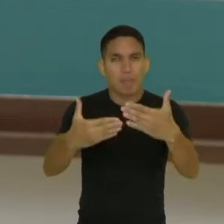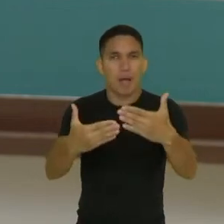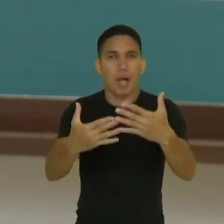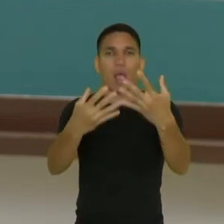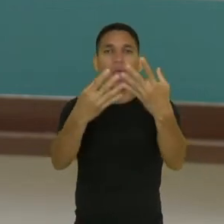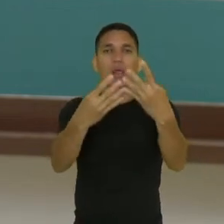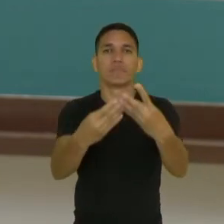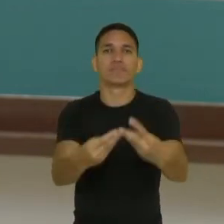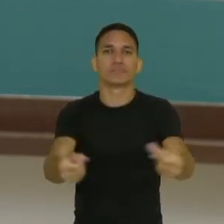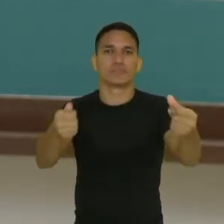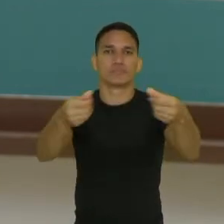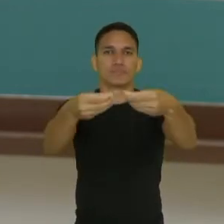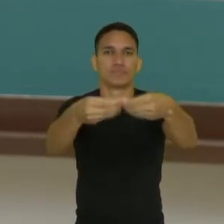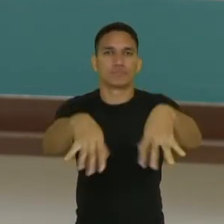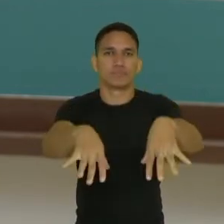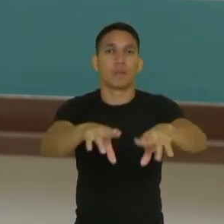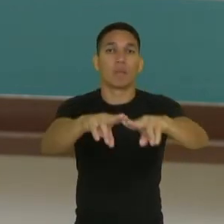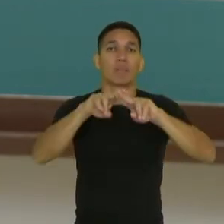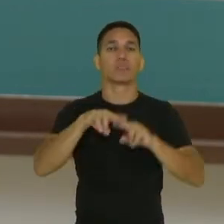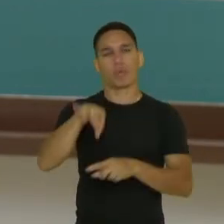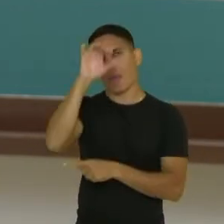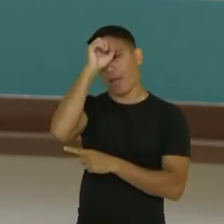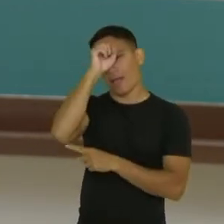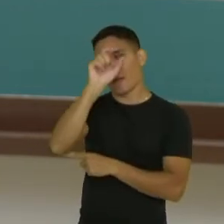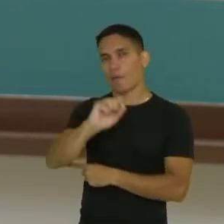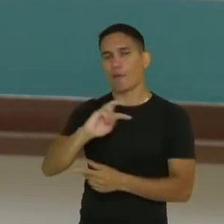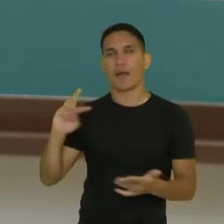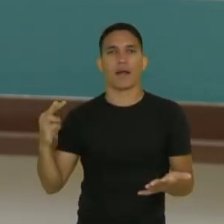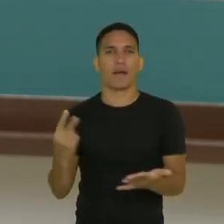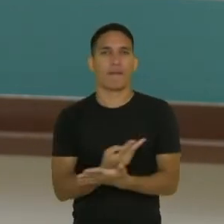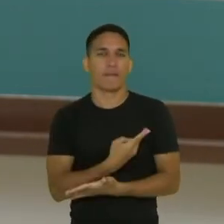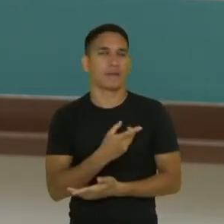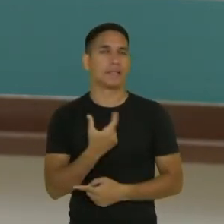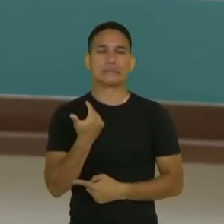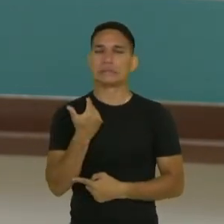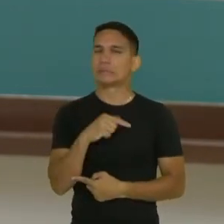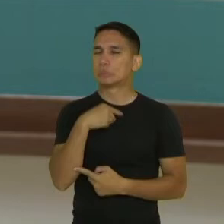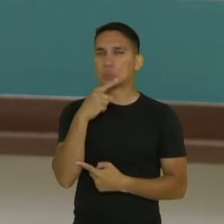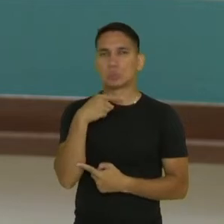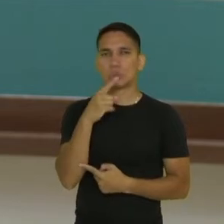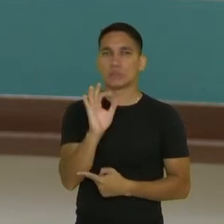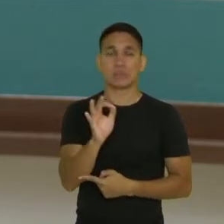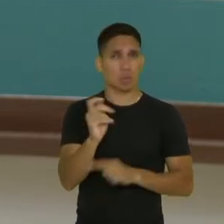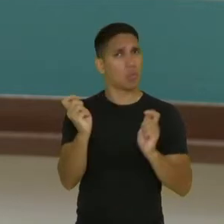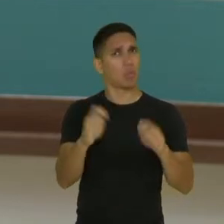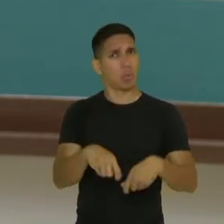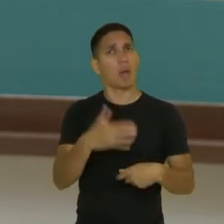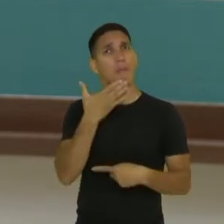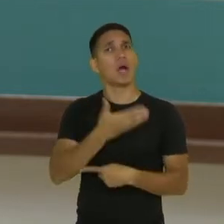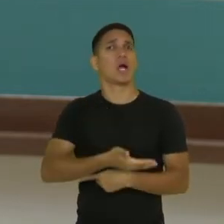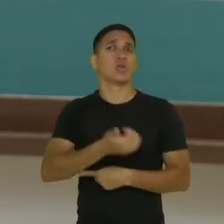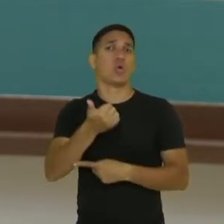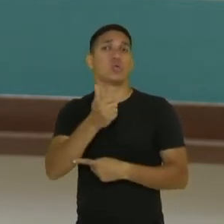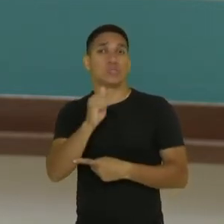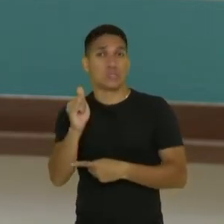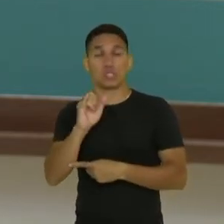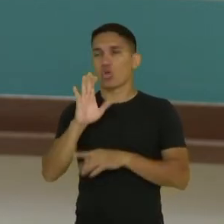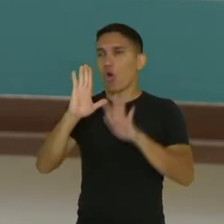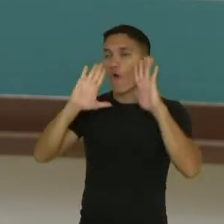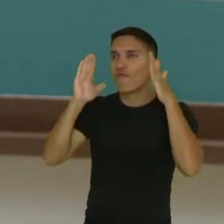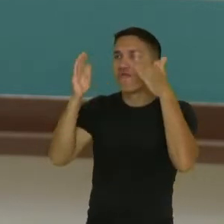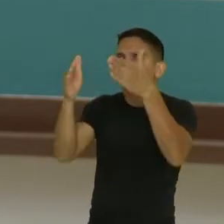cai. Consequentemente, o aprendizado, né, não tem ali aquela potencialidade que poderia ter caso ele conseguisse